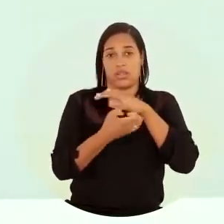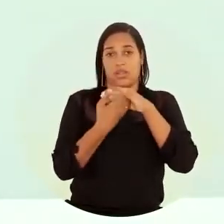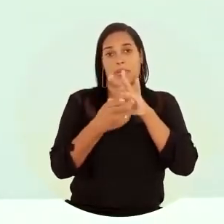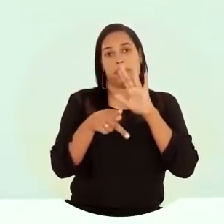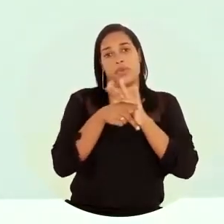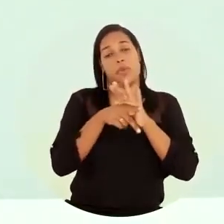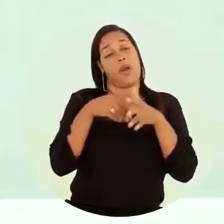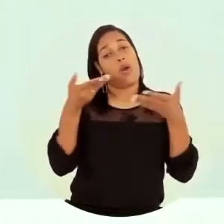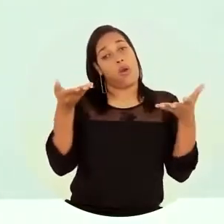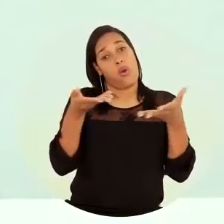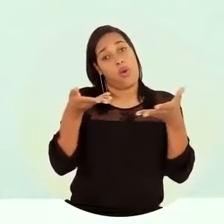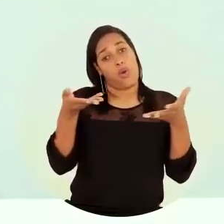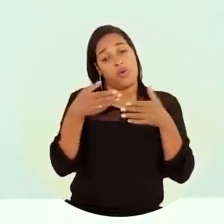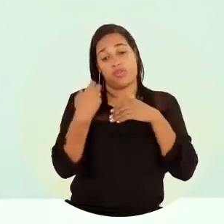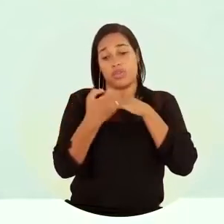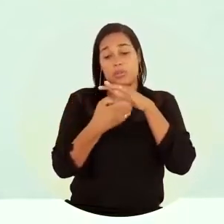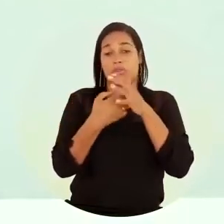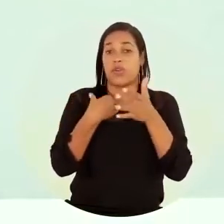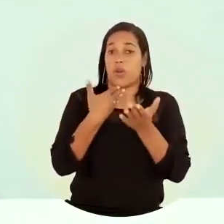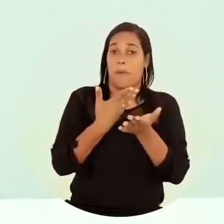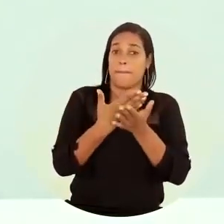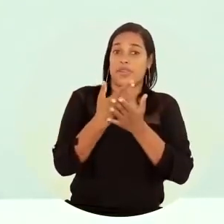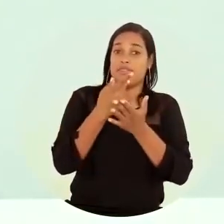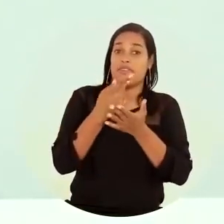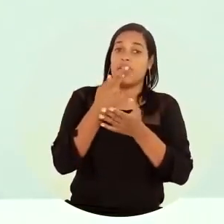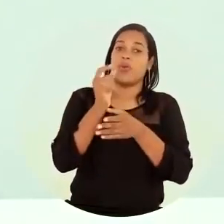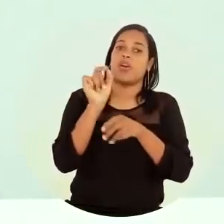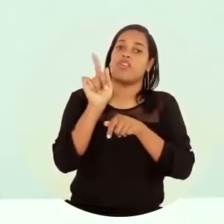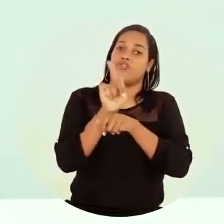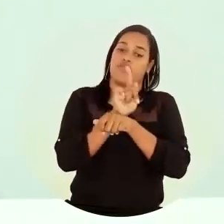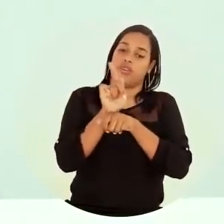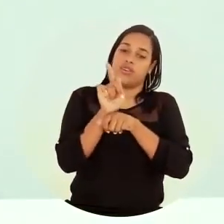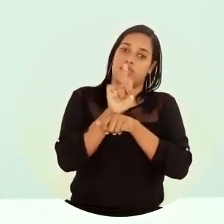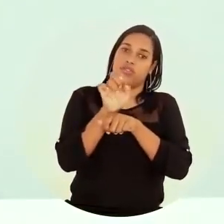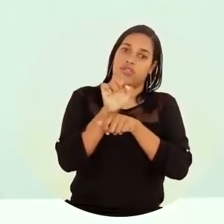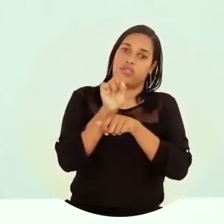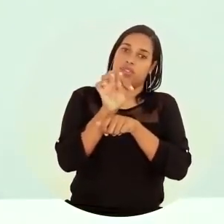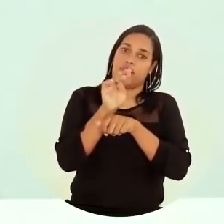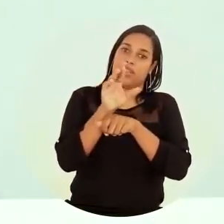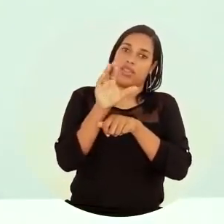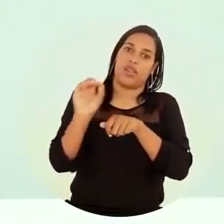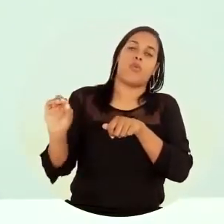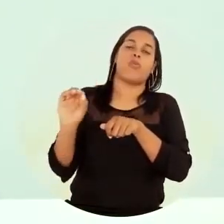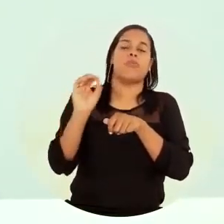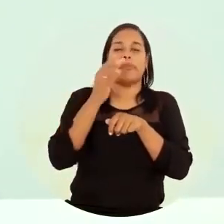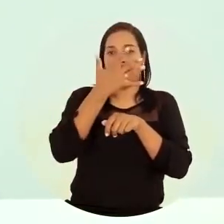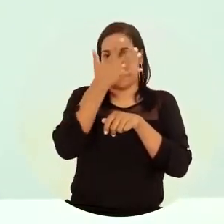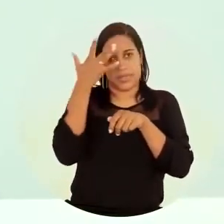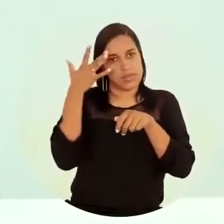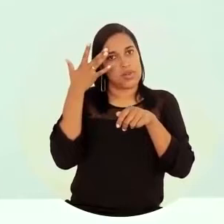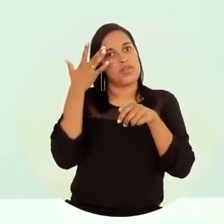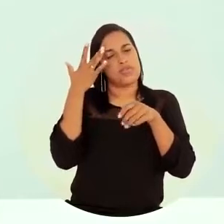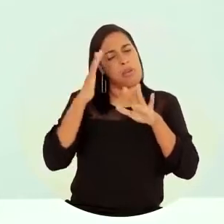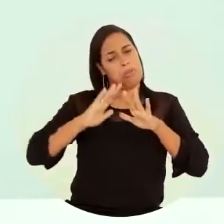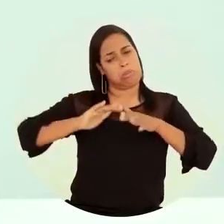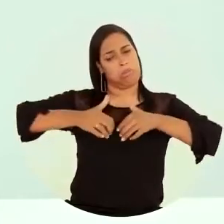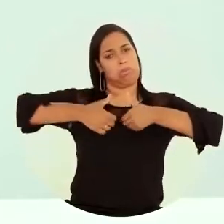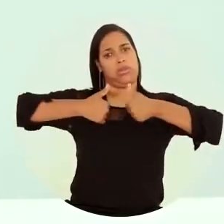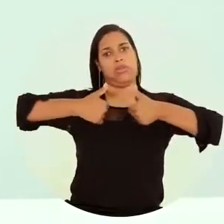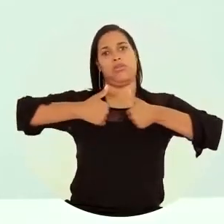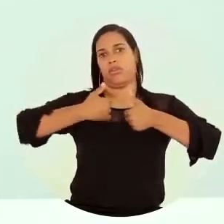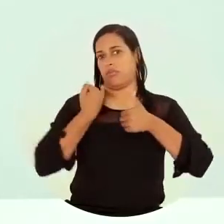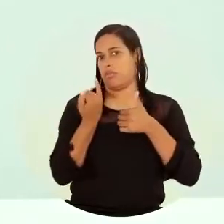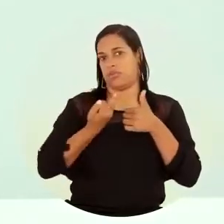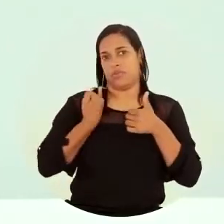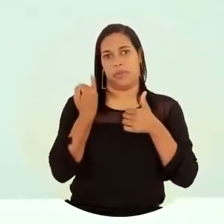que não só se importar com as demandas, com as vontades e necessidades das pessoas, mas também aproveitar essas pessoas para